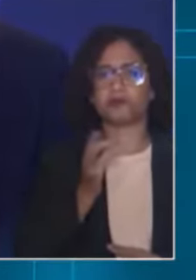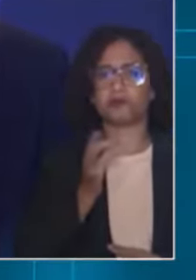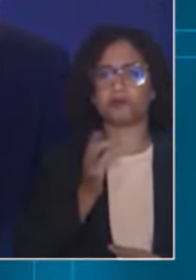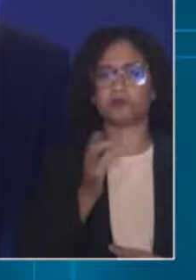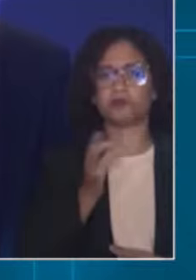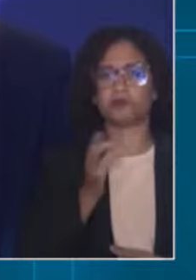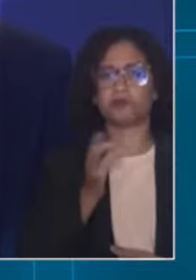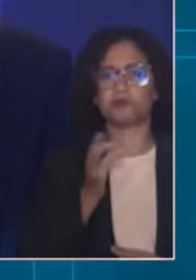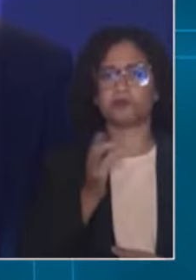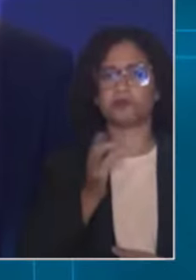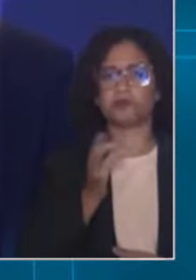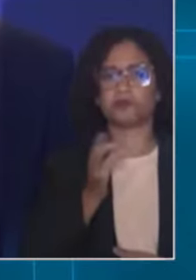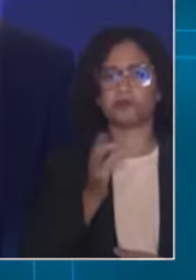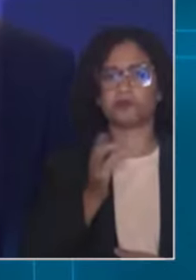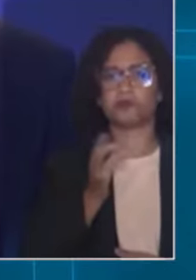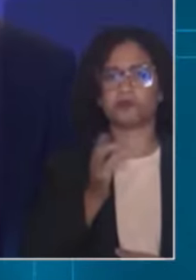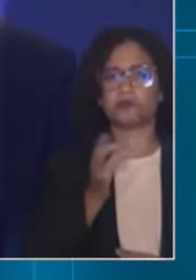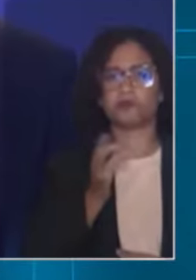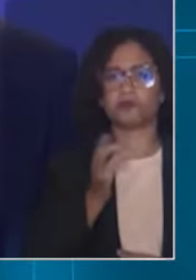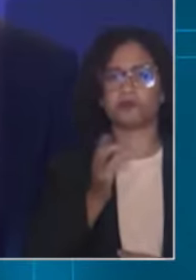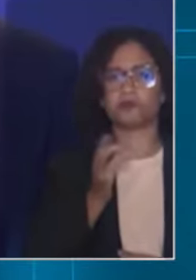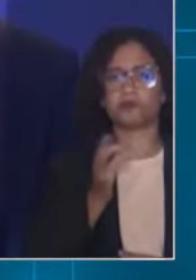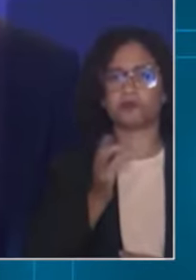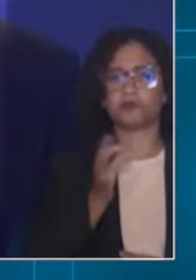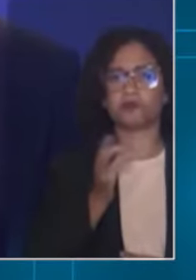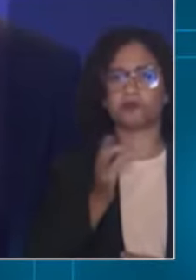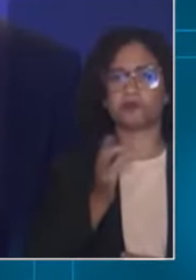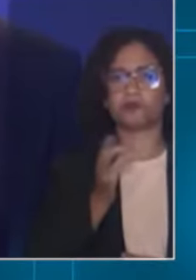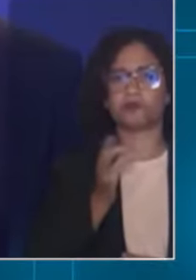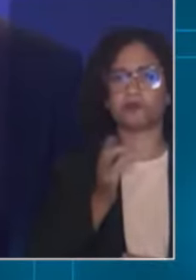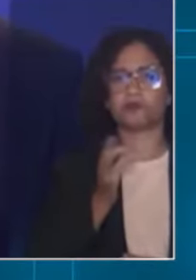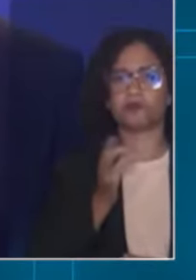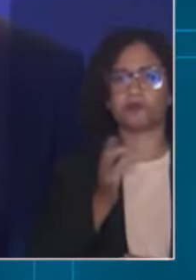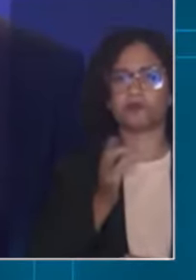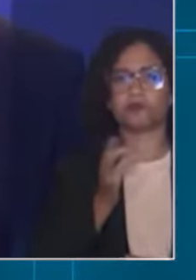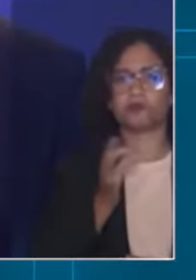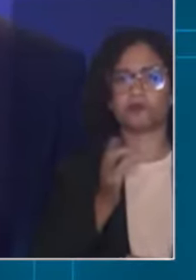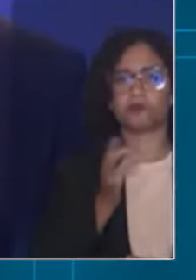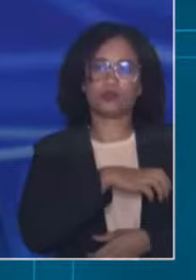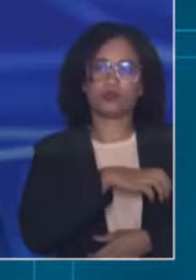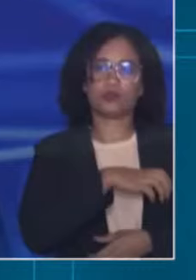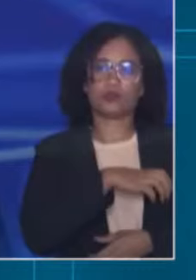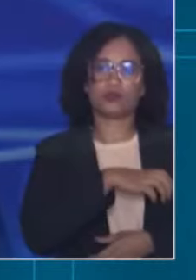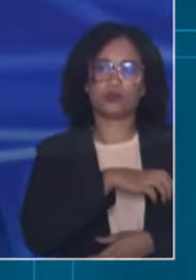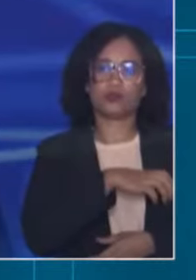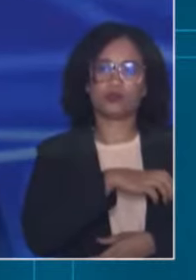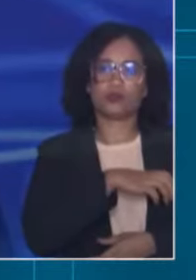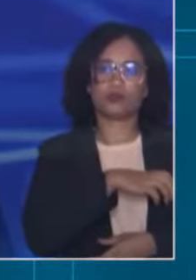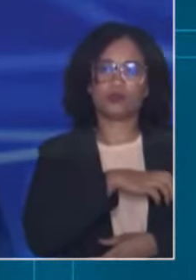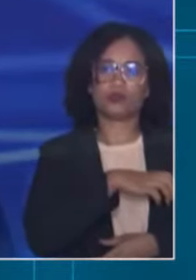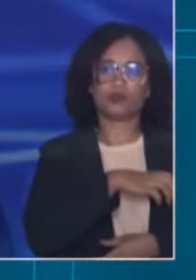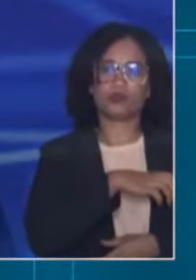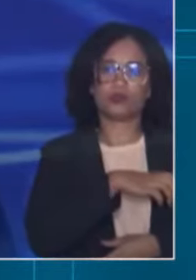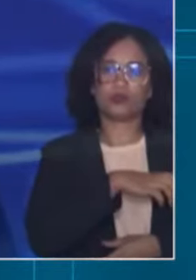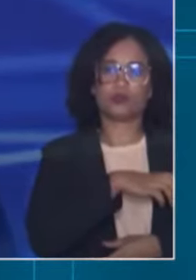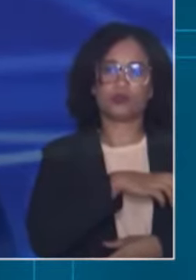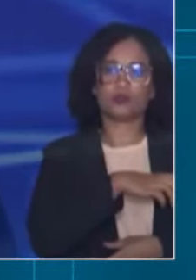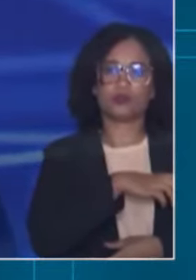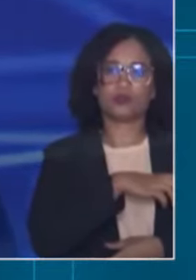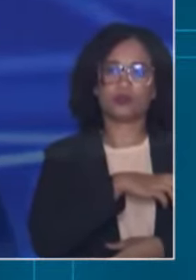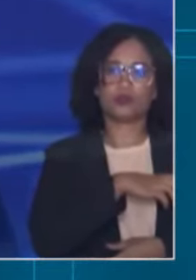2020, o então governador Rui Costa decidiu agir com mão de